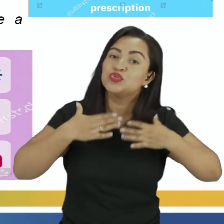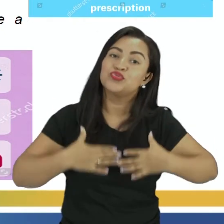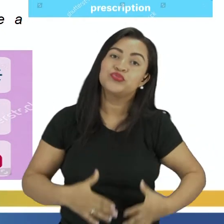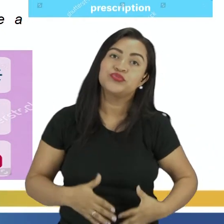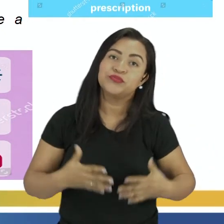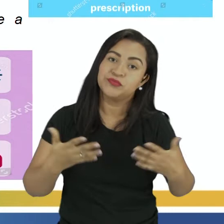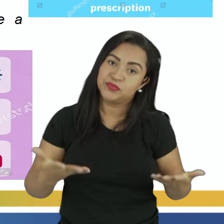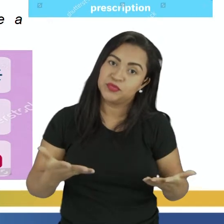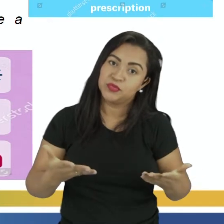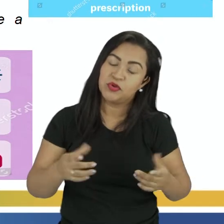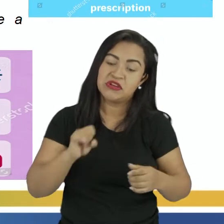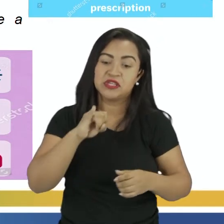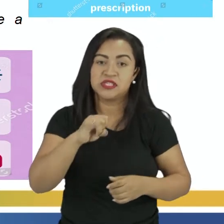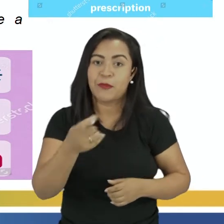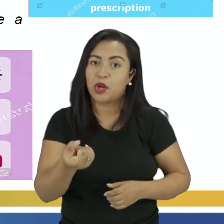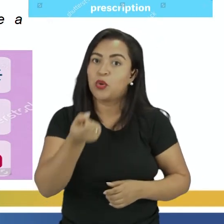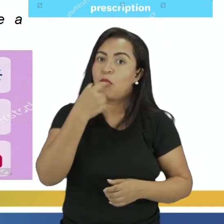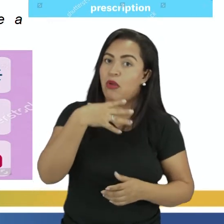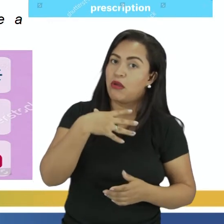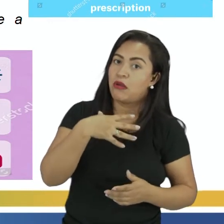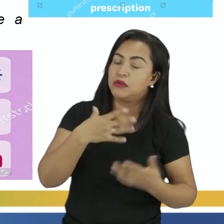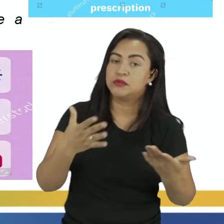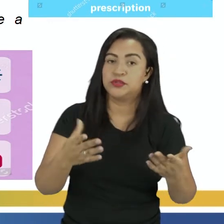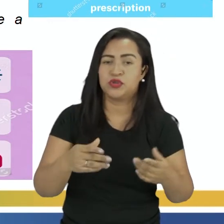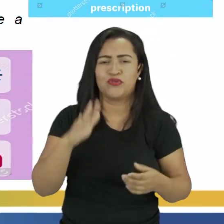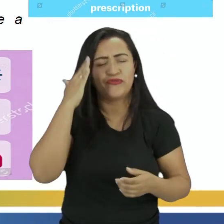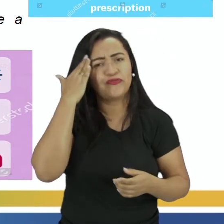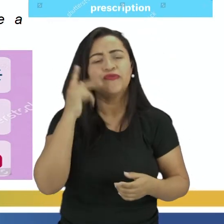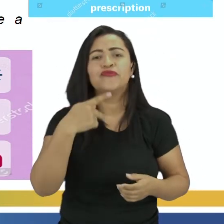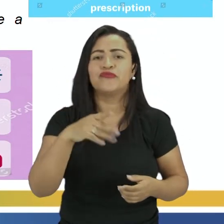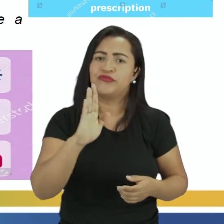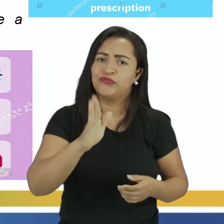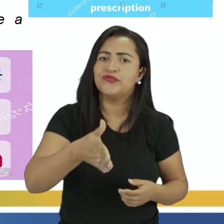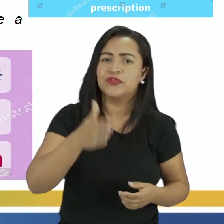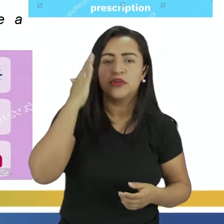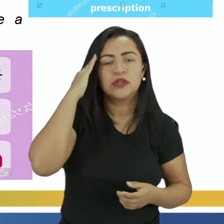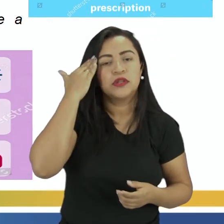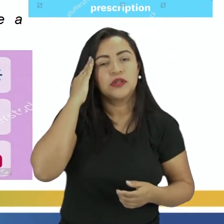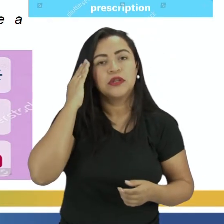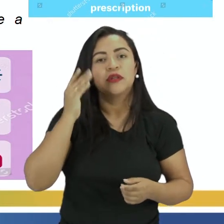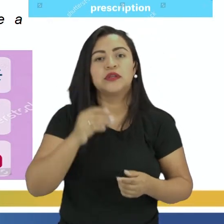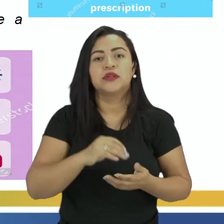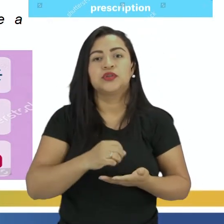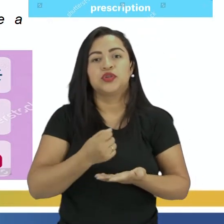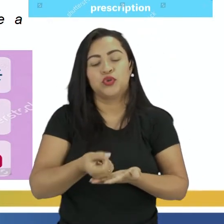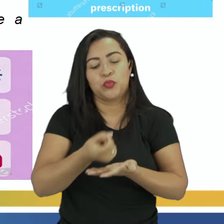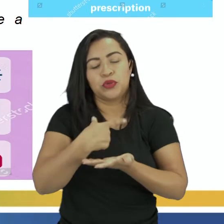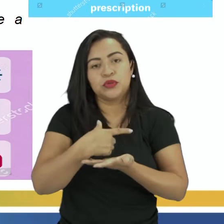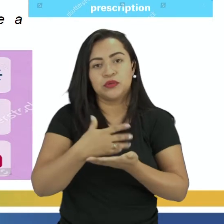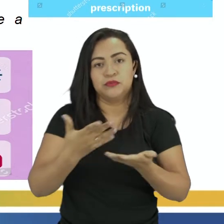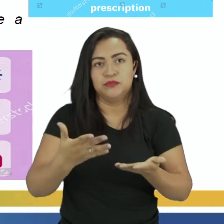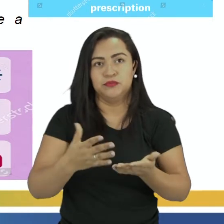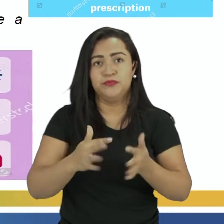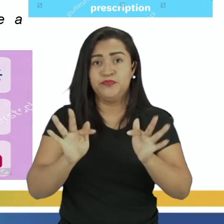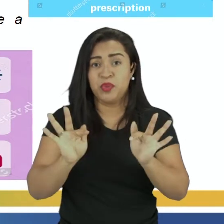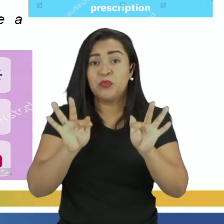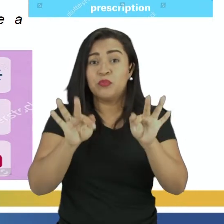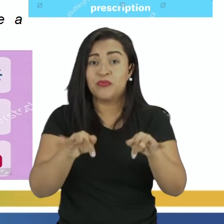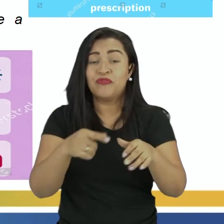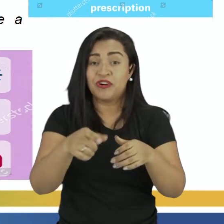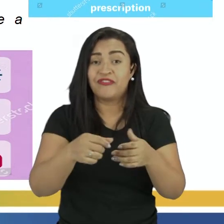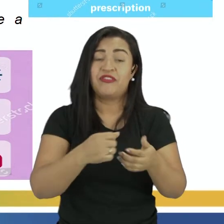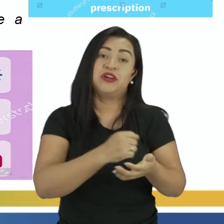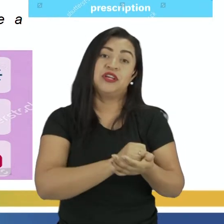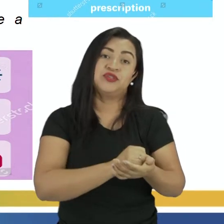então você já está entendendo ali a composição que vem dentro daquele medicamento. Então, aí, por fim, ele vai te dar as instruções.